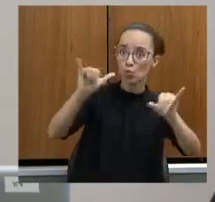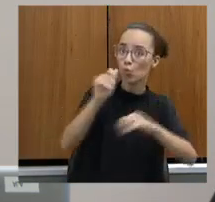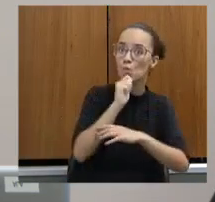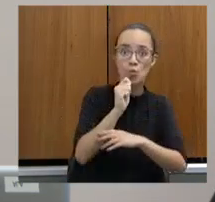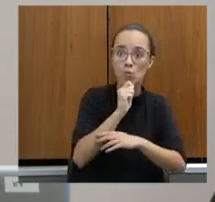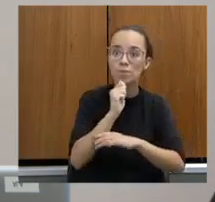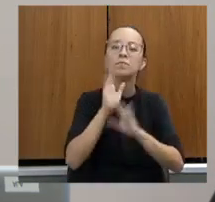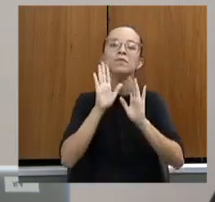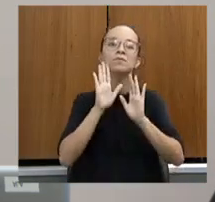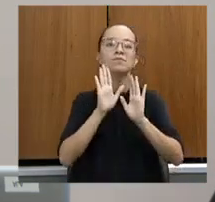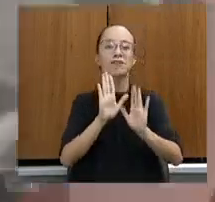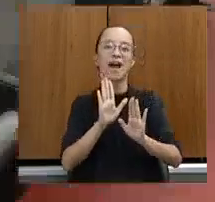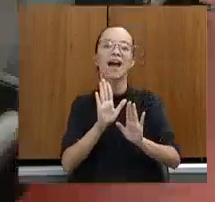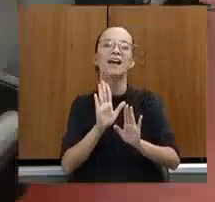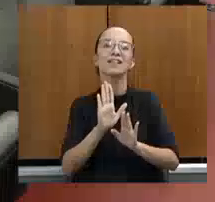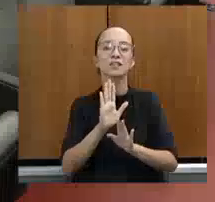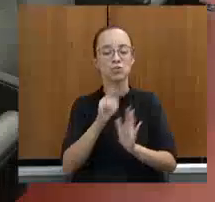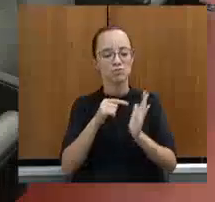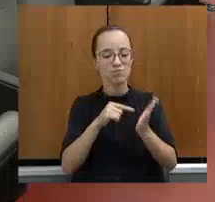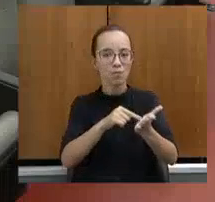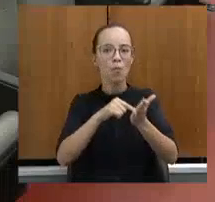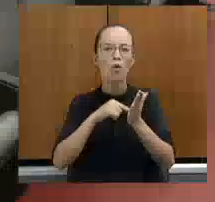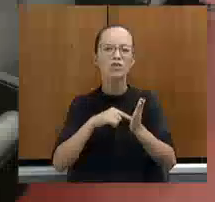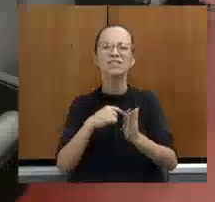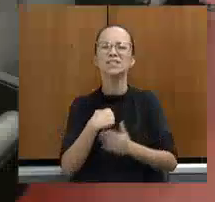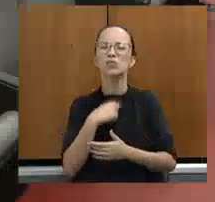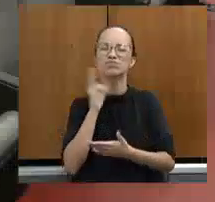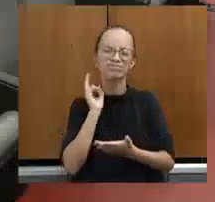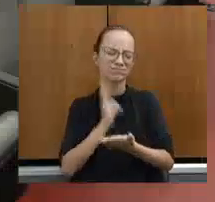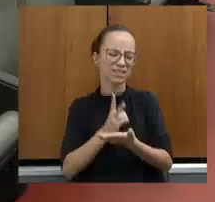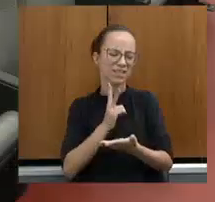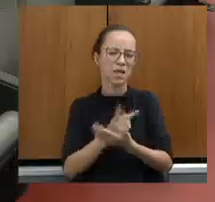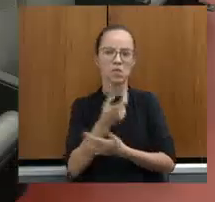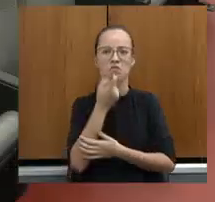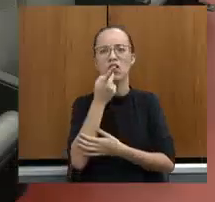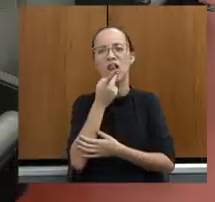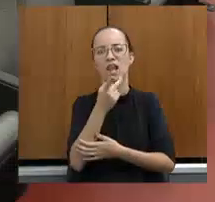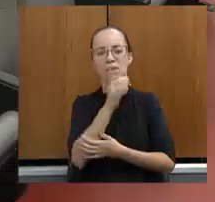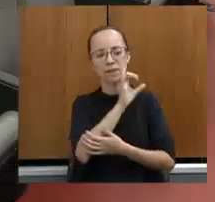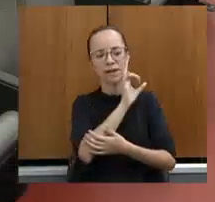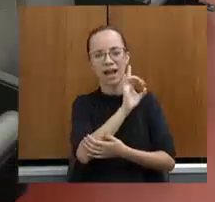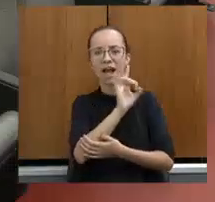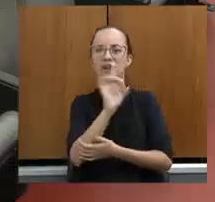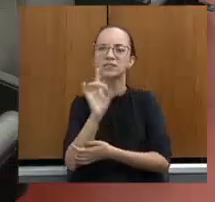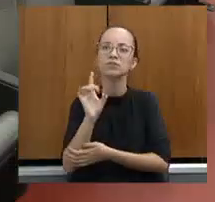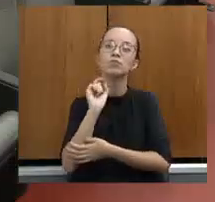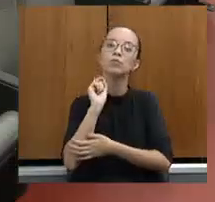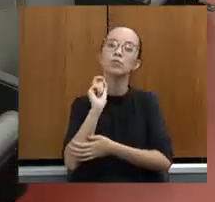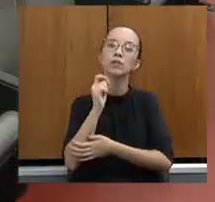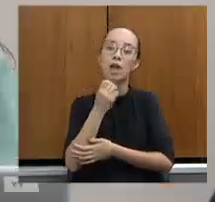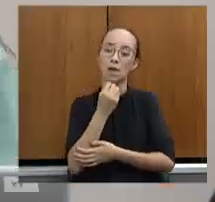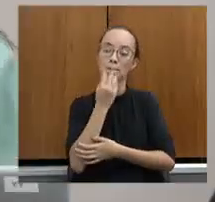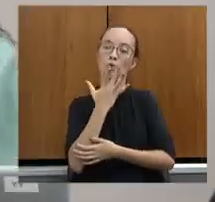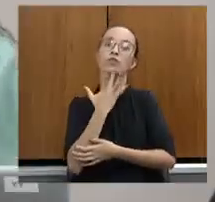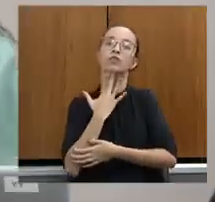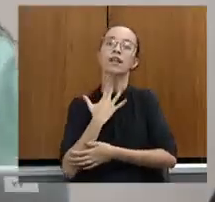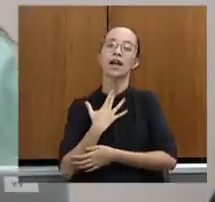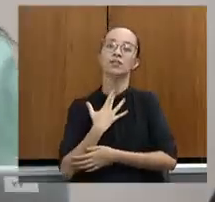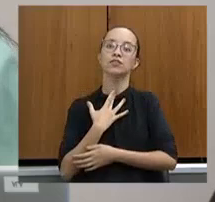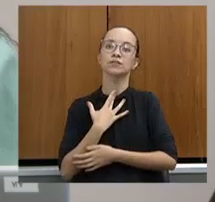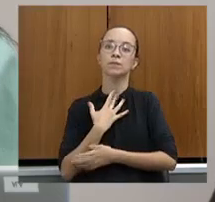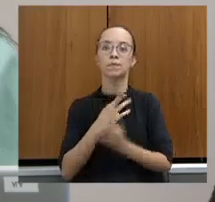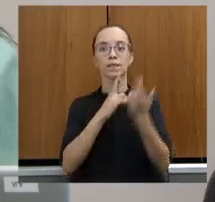uma amostra do que eu sempre disse para cada um deles que a boa vontade e o